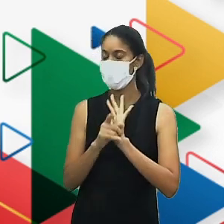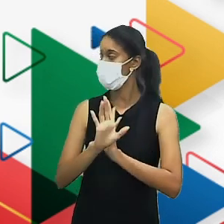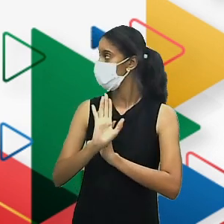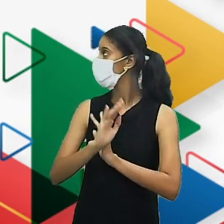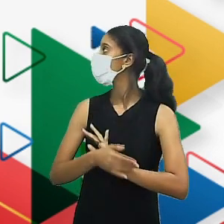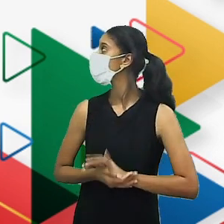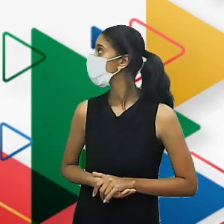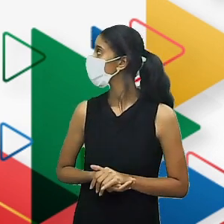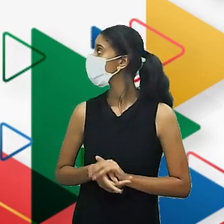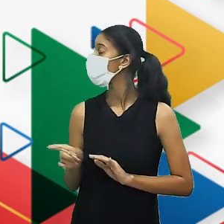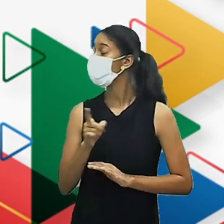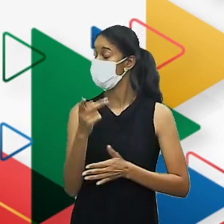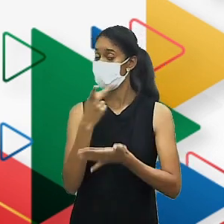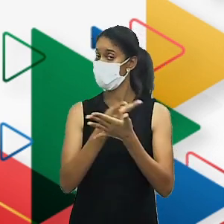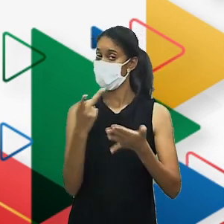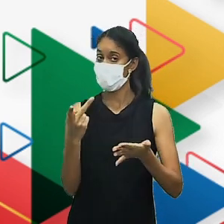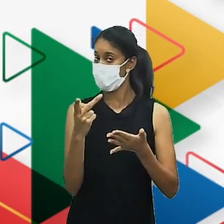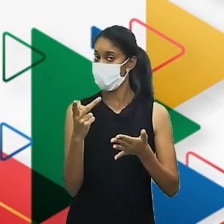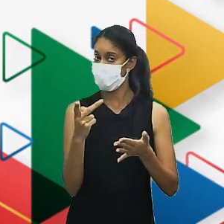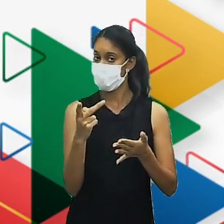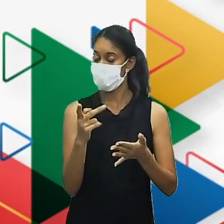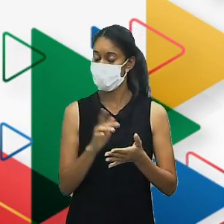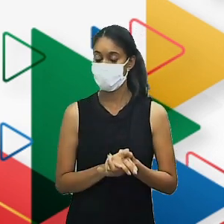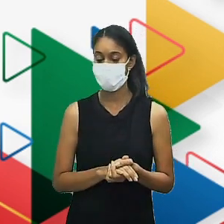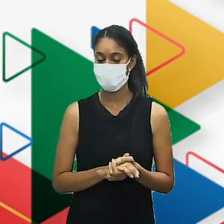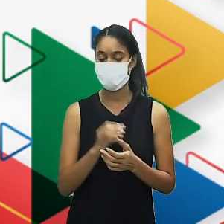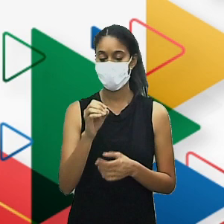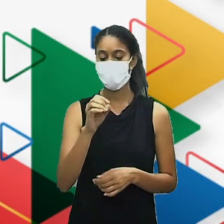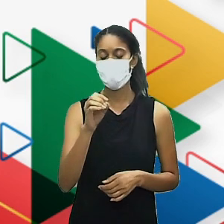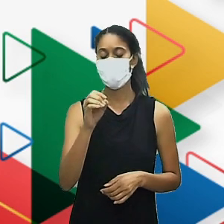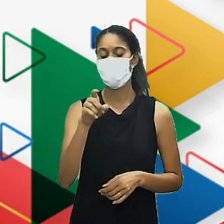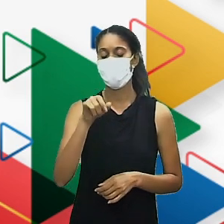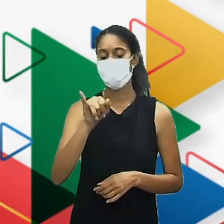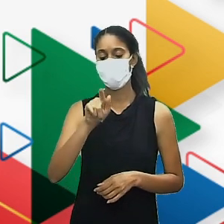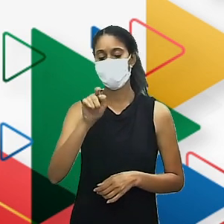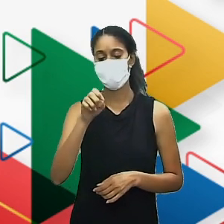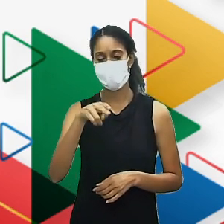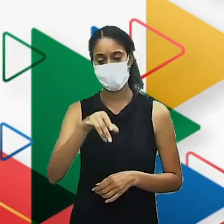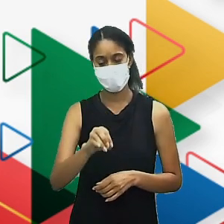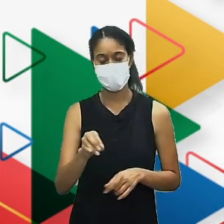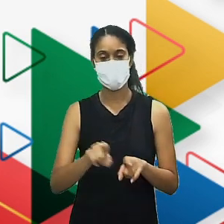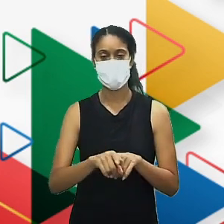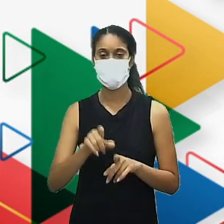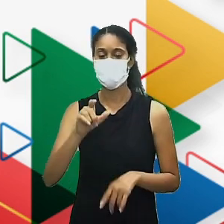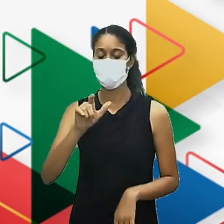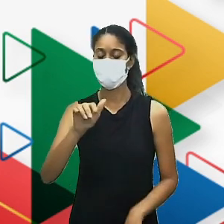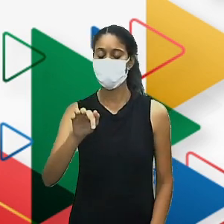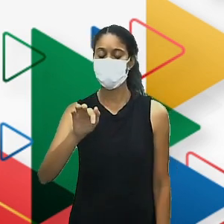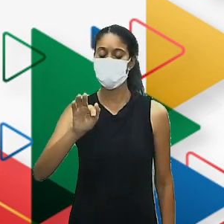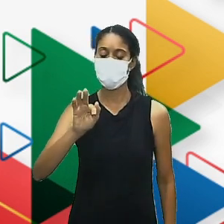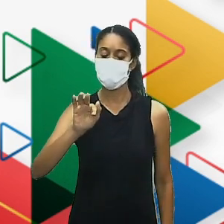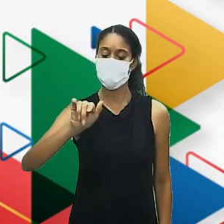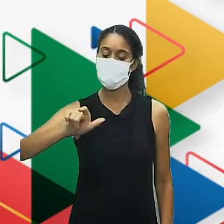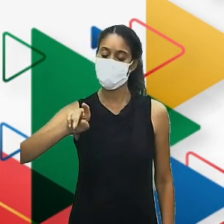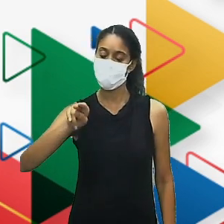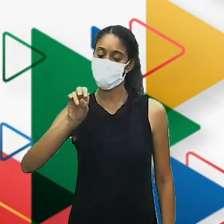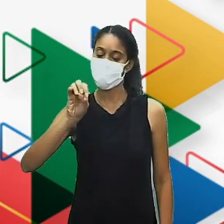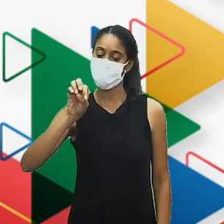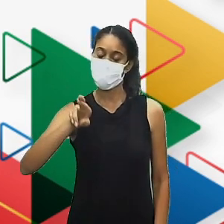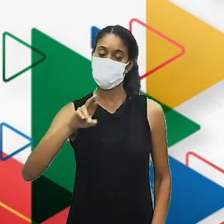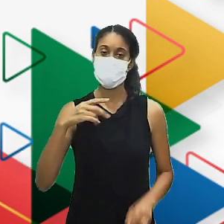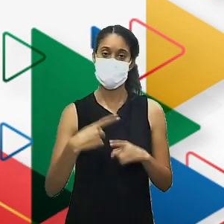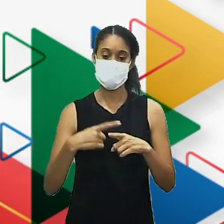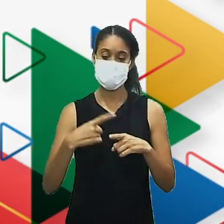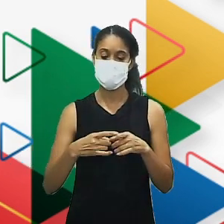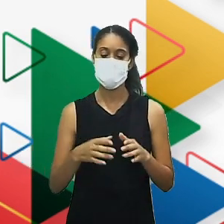não acontece de maneira nenhuma para o oxigênio e nem para o flúor. Por quê? Porque esses dois carinhas aqui, ó, que eu marquei